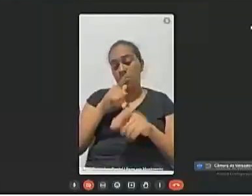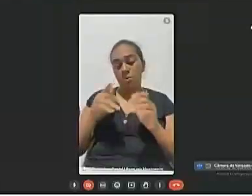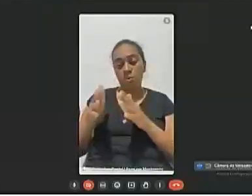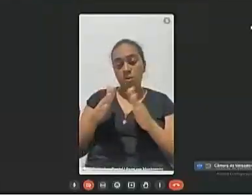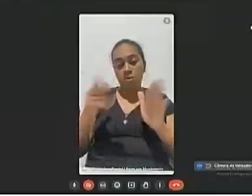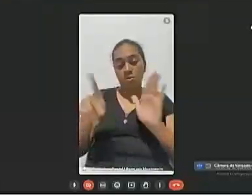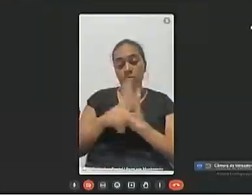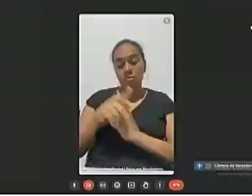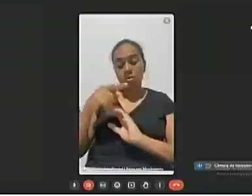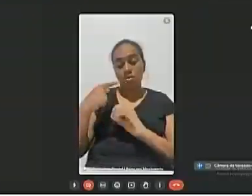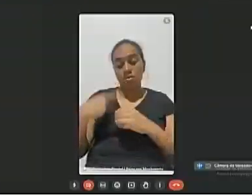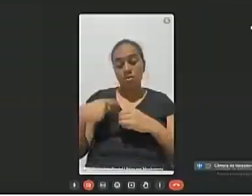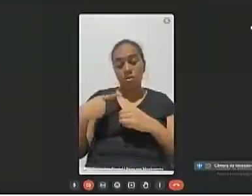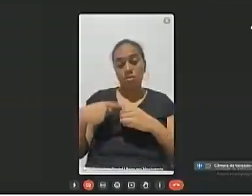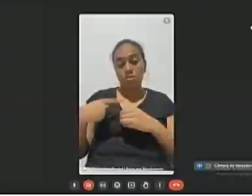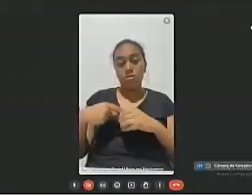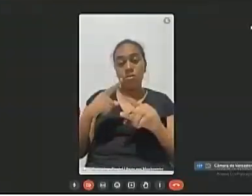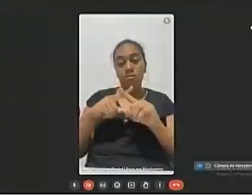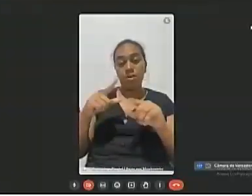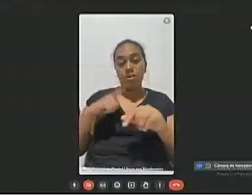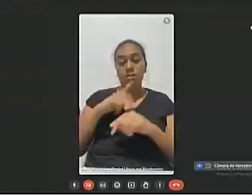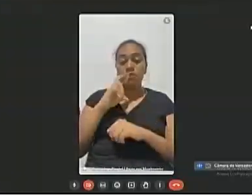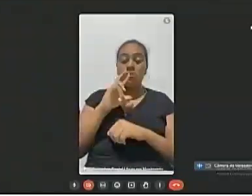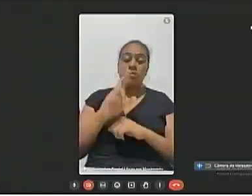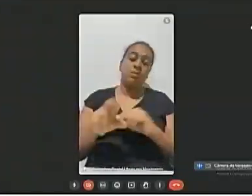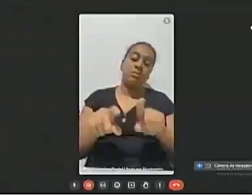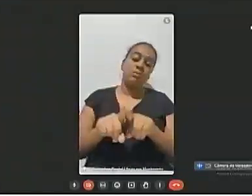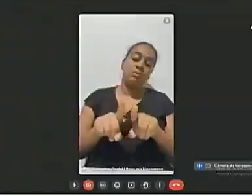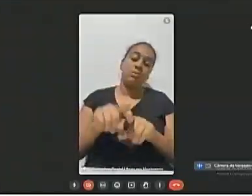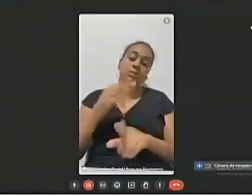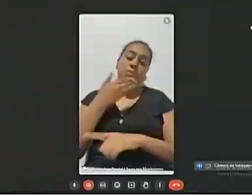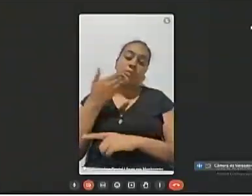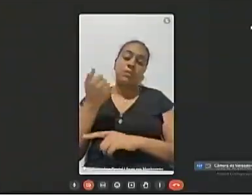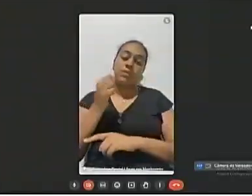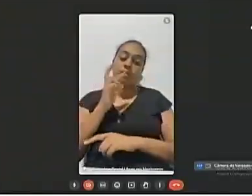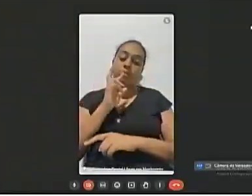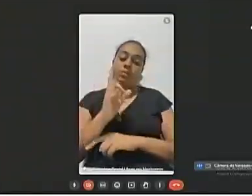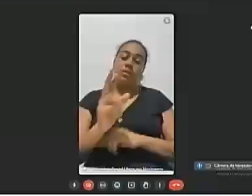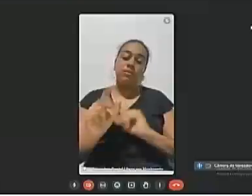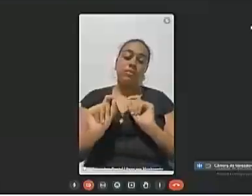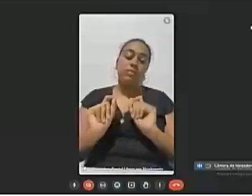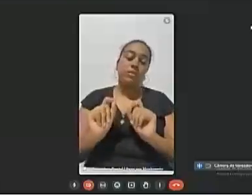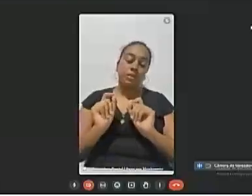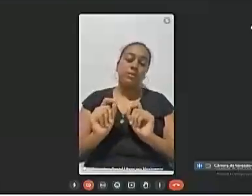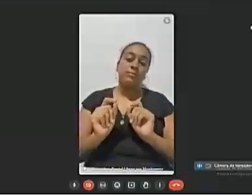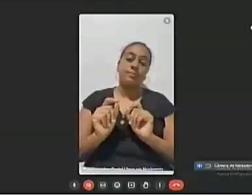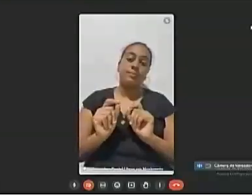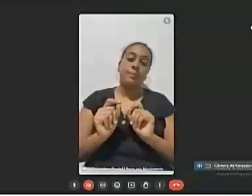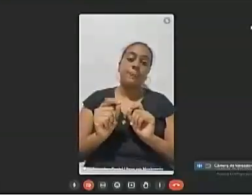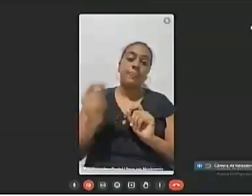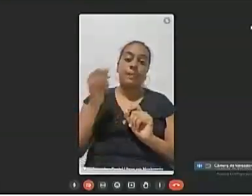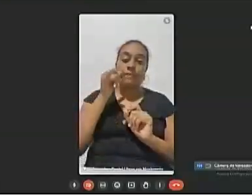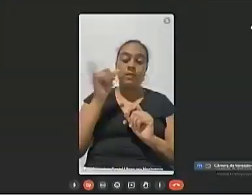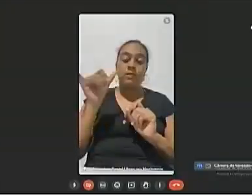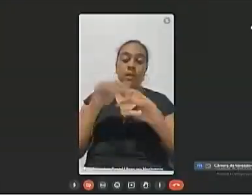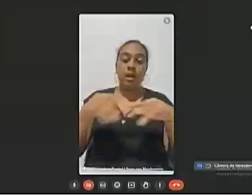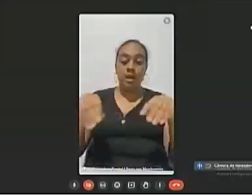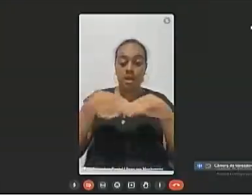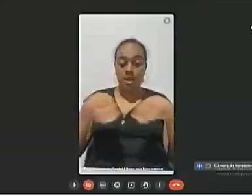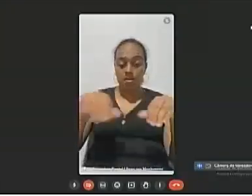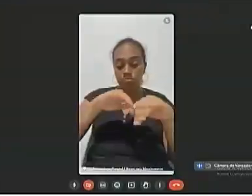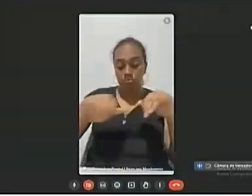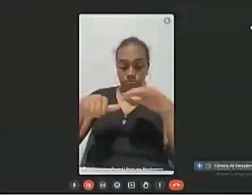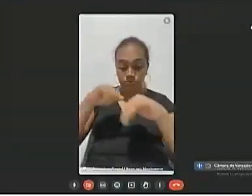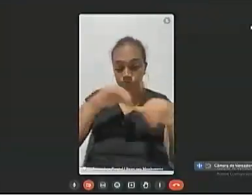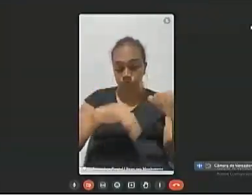cidade. Quais que foram os resultados? Os melhores resultados seriam extrair areia e escavar o rio